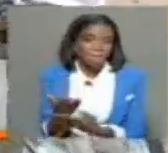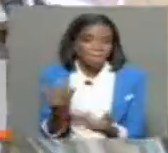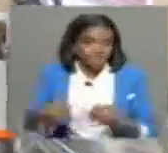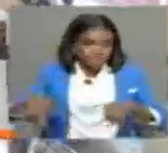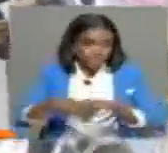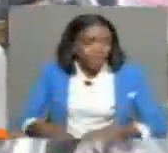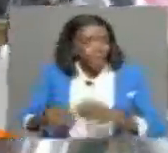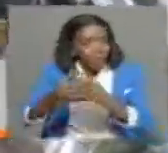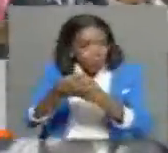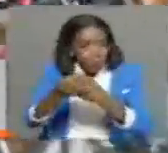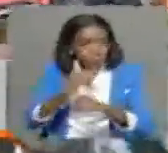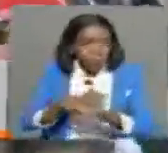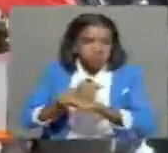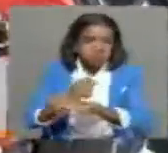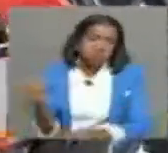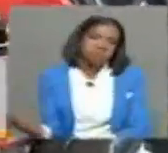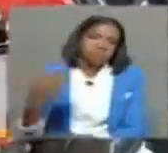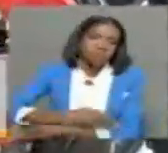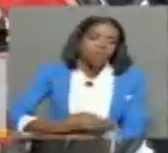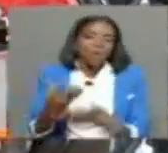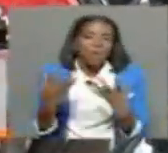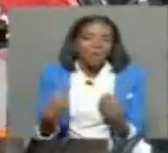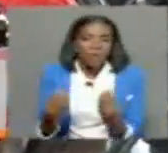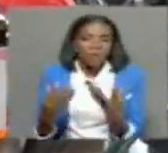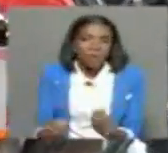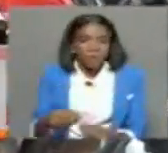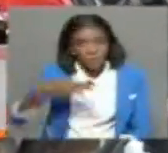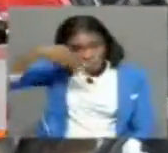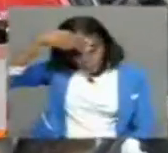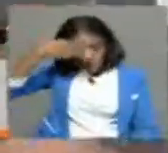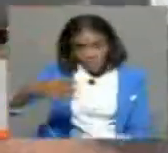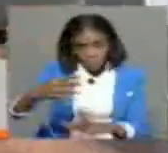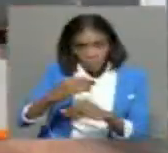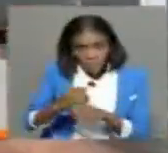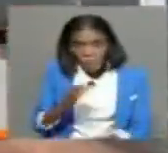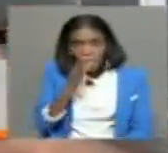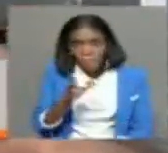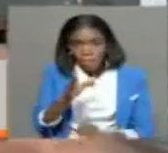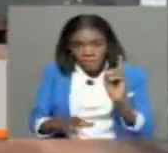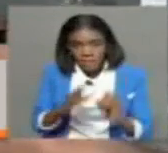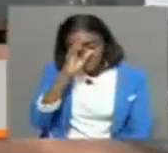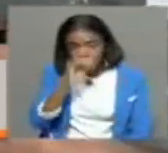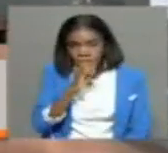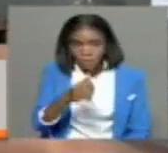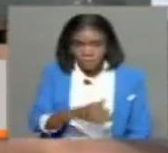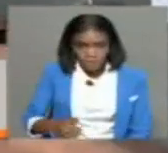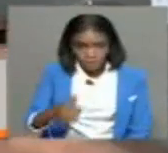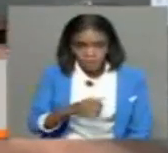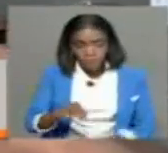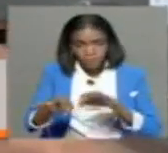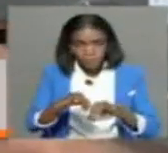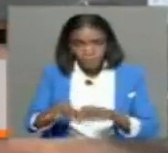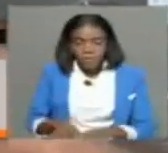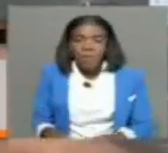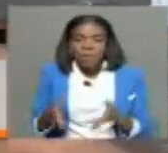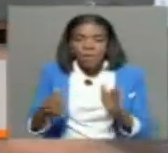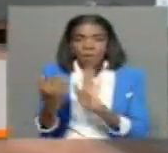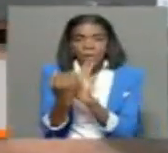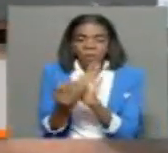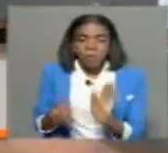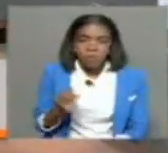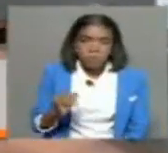cuidados redobrados com os equipamentos ora entregues. Hoje, no âmbito do PIME, os nossos